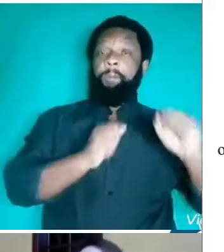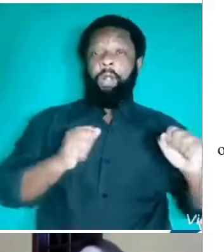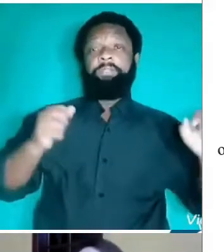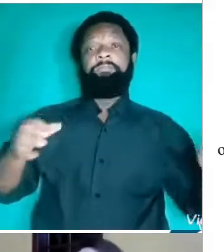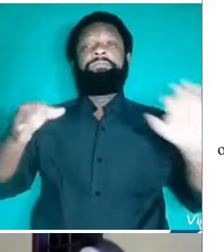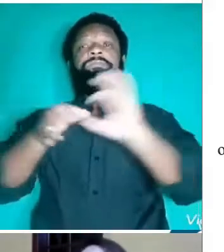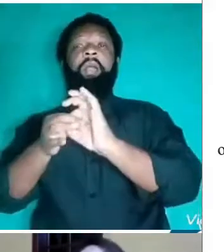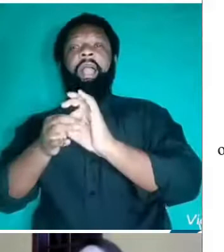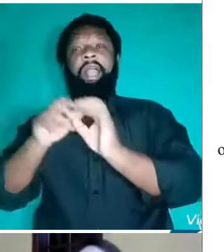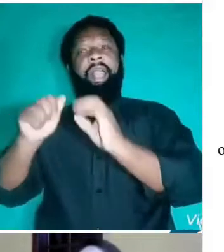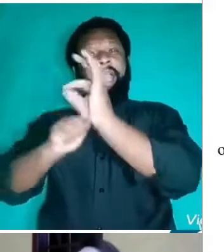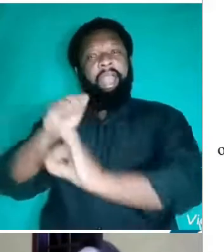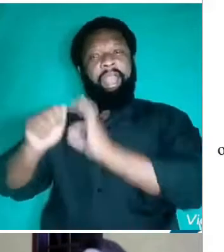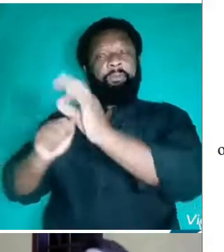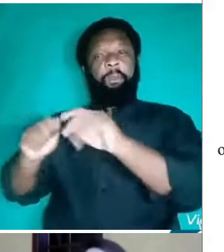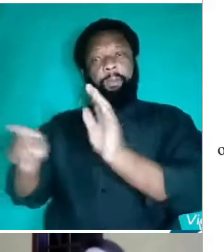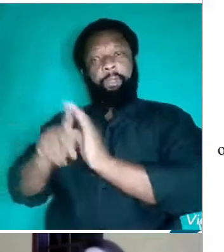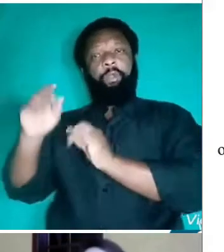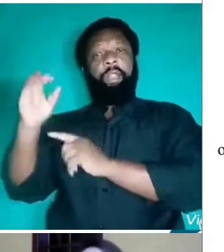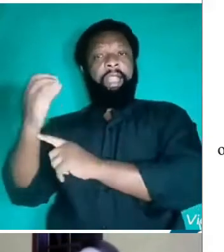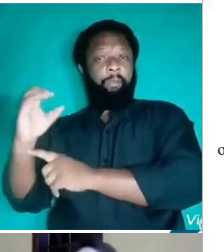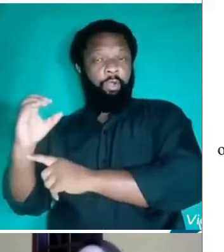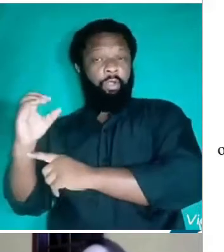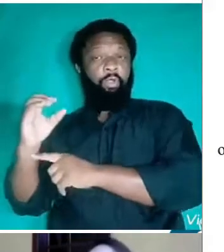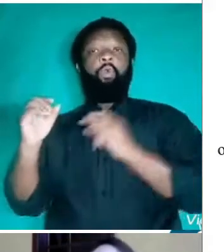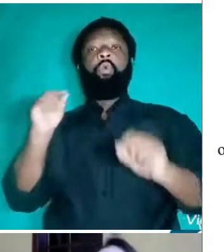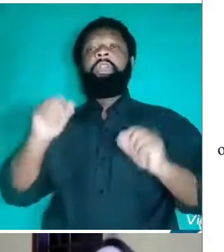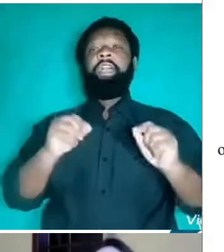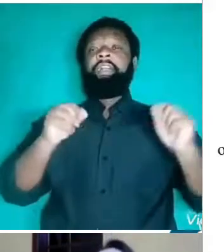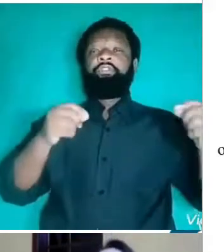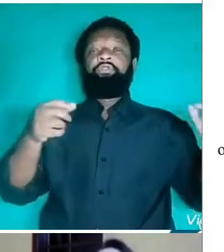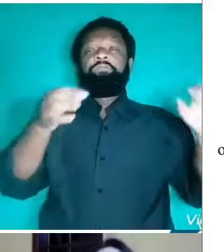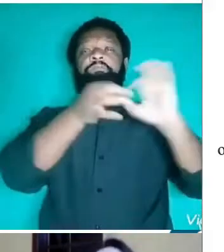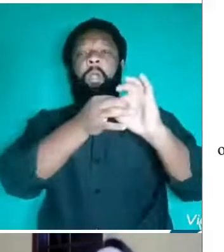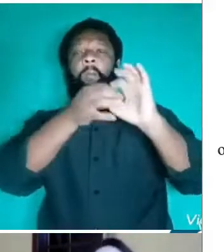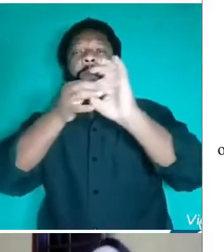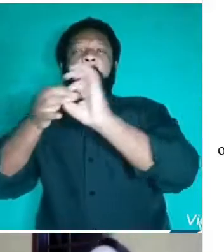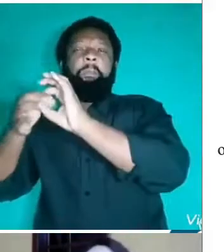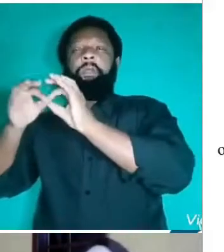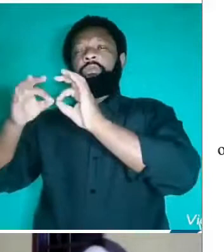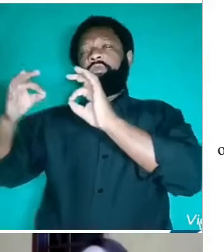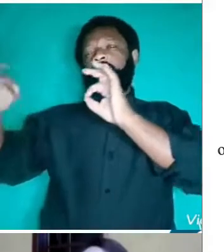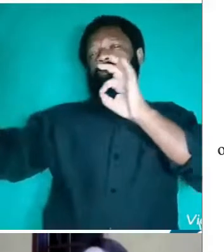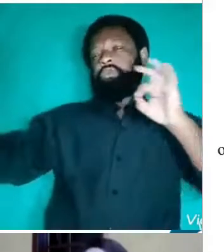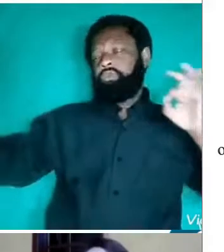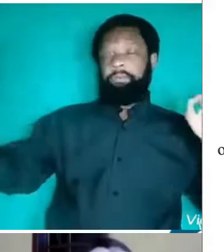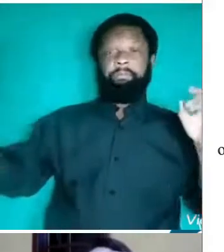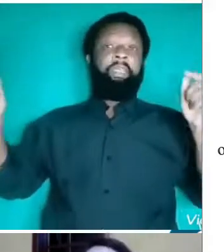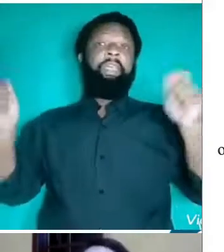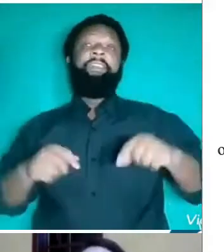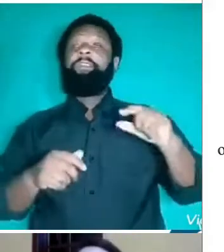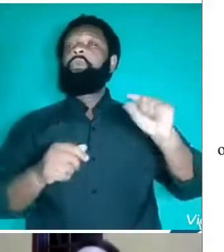se ligar a outros átomos de carbono sucessivamente, formando cadeias, estruturas longas e